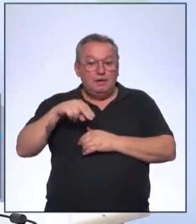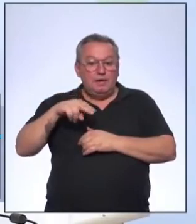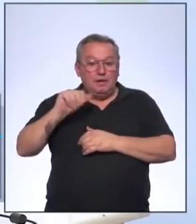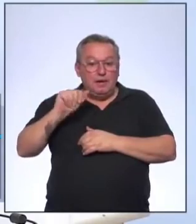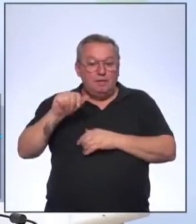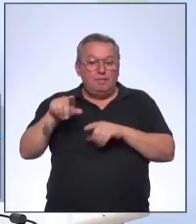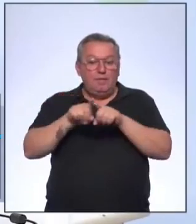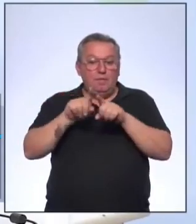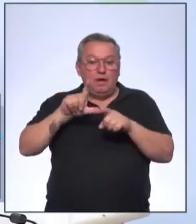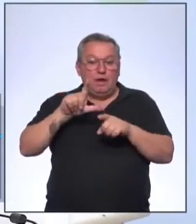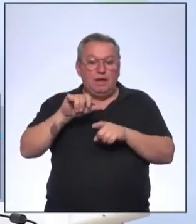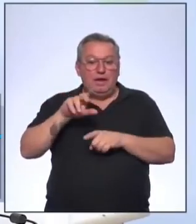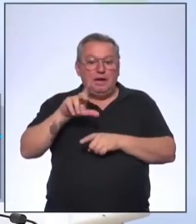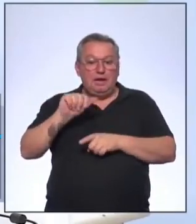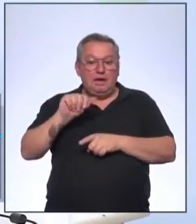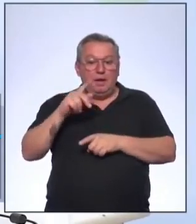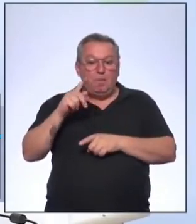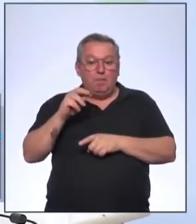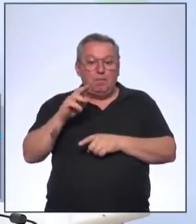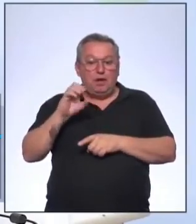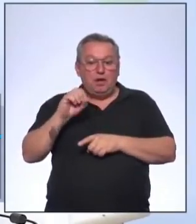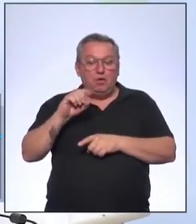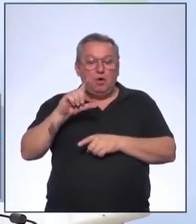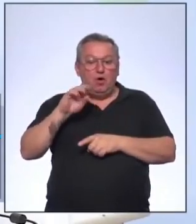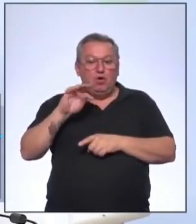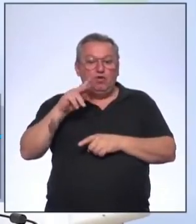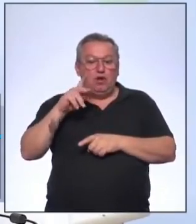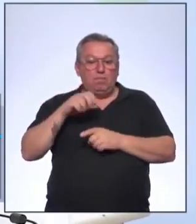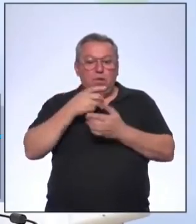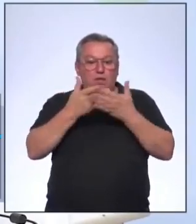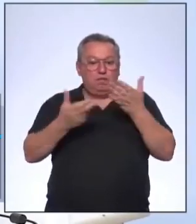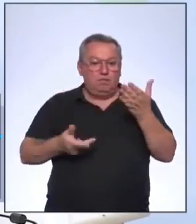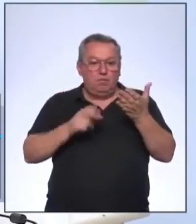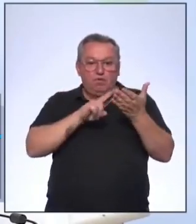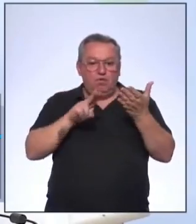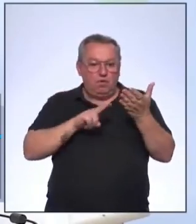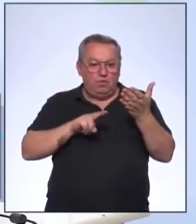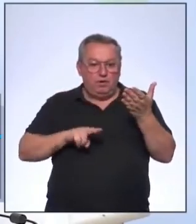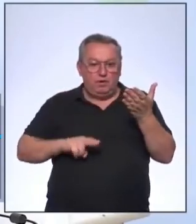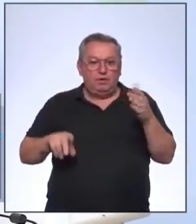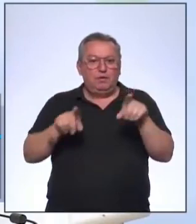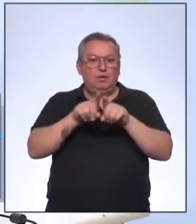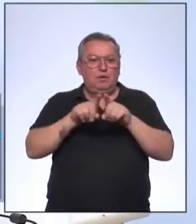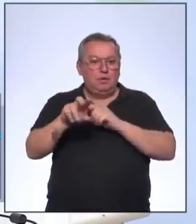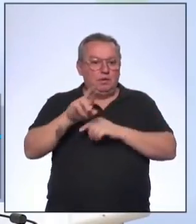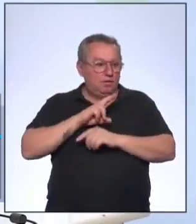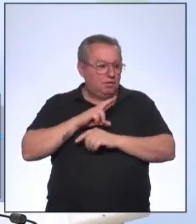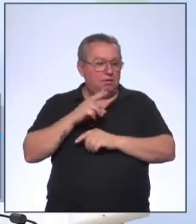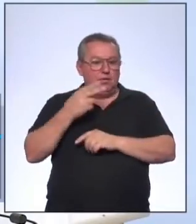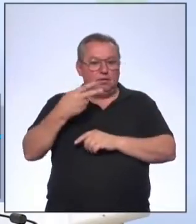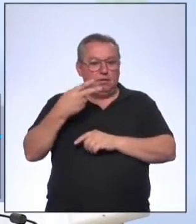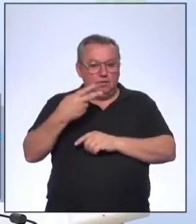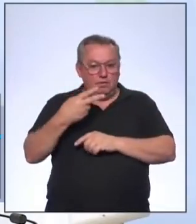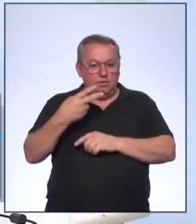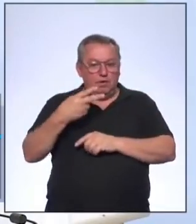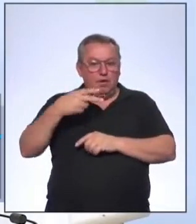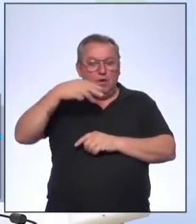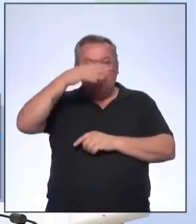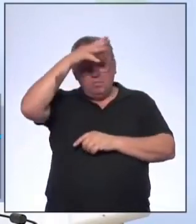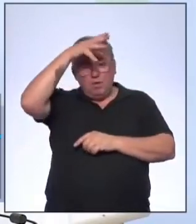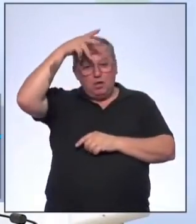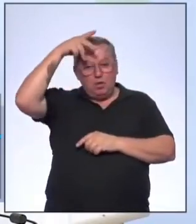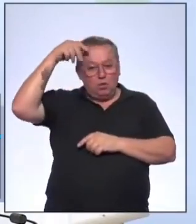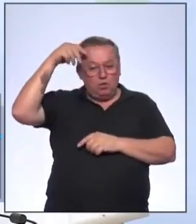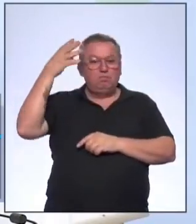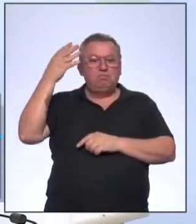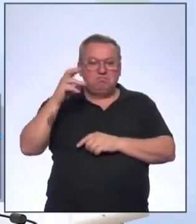Leila, o Pedro, o Vitor, o Kevin, o Guilherme, o Tiago, o Renan, Carlos Eduardo, aí responderam a segunda questão como Mato Grosso. Então